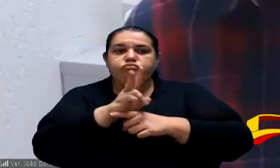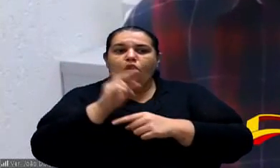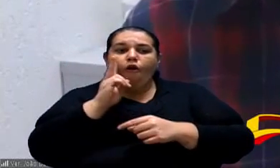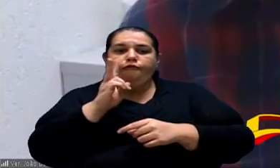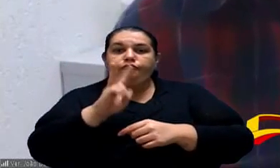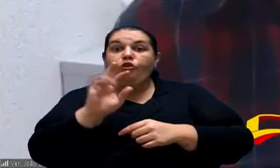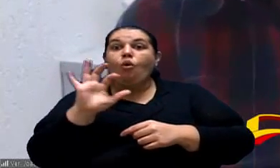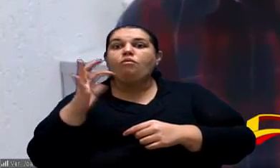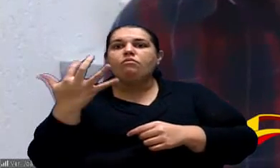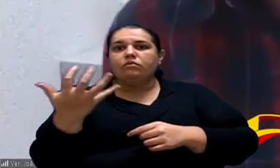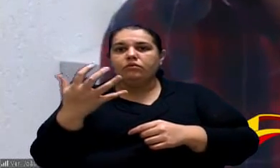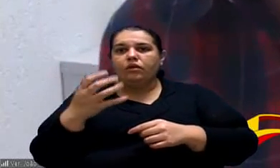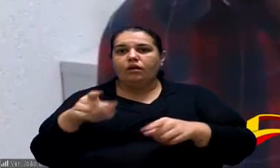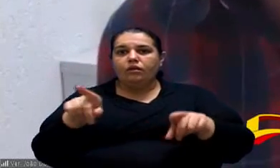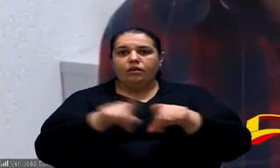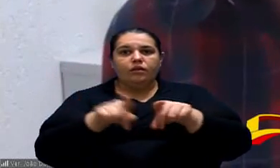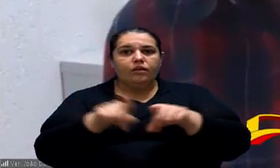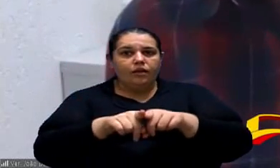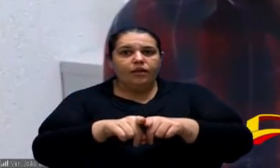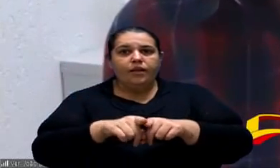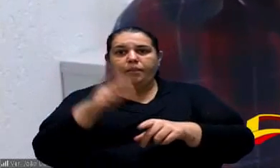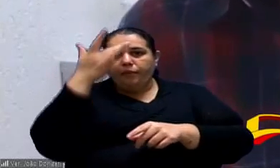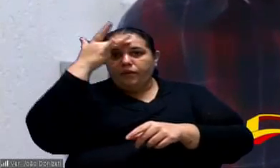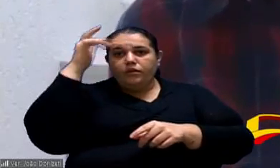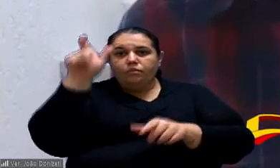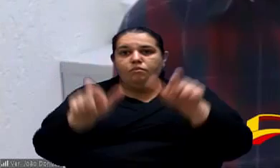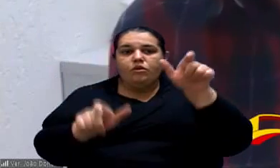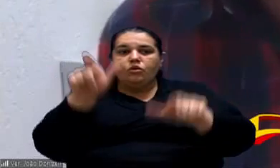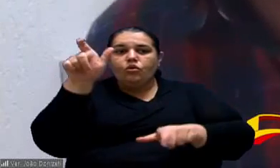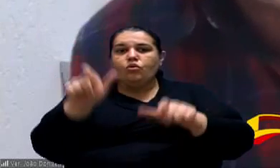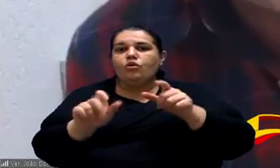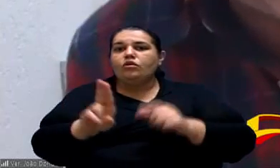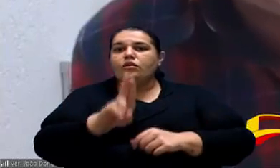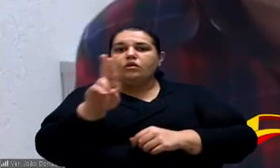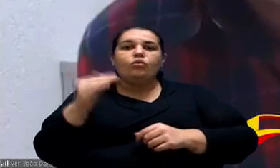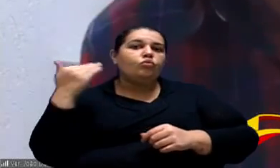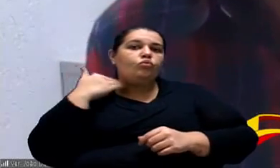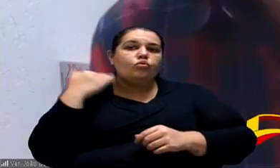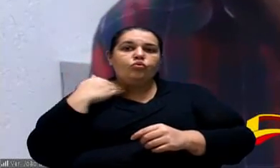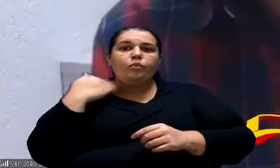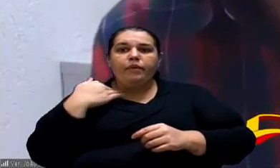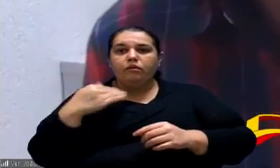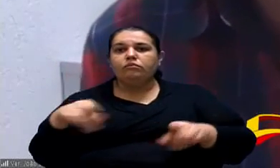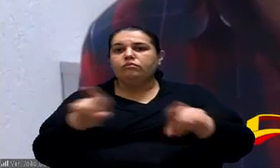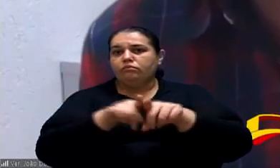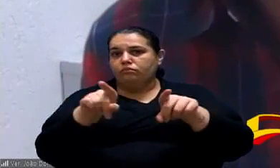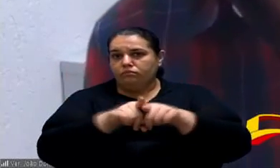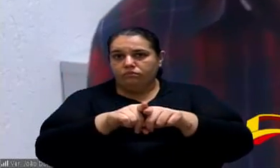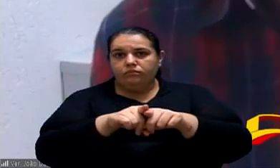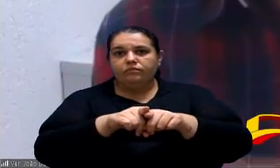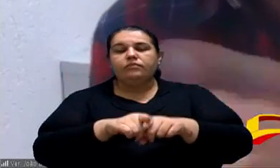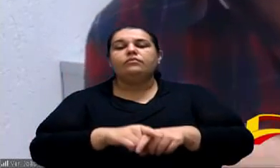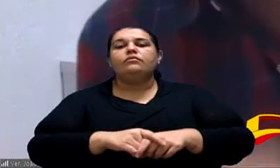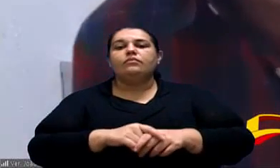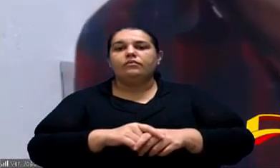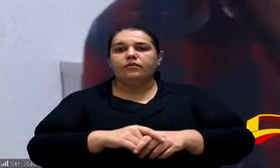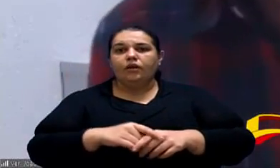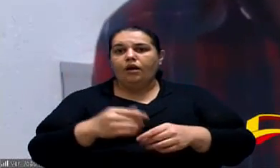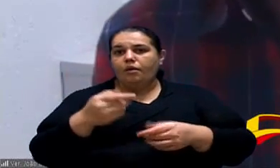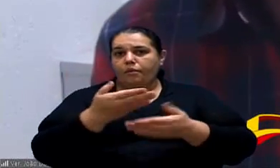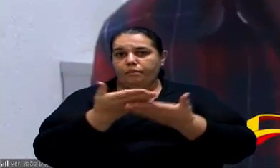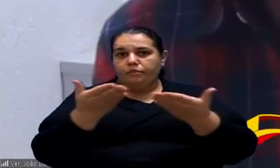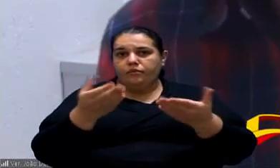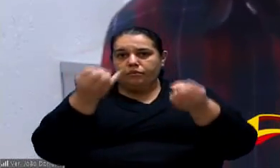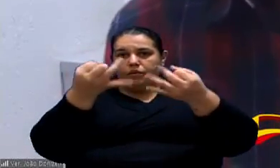vai ter que ser feita pelo povo usuário do sistema nas agências bancárias. Queria colocar isso para você, Cícero, e para